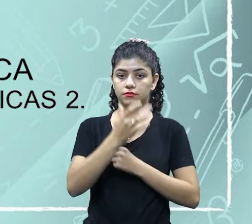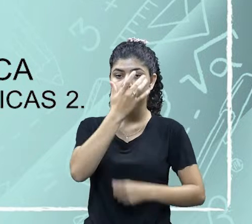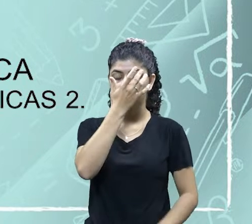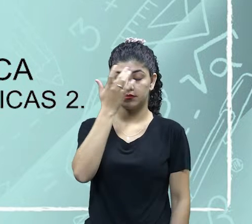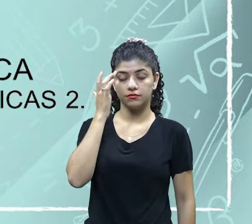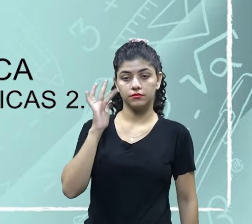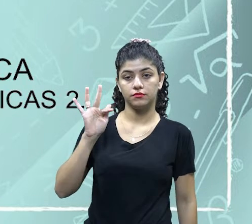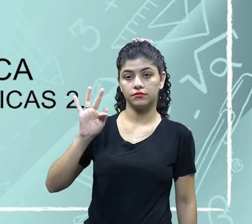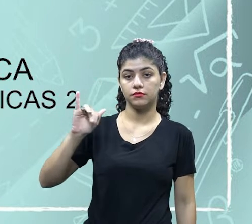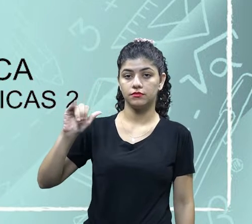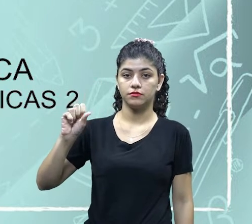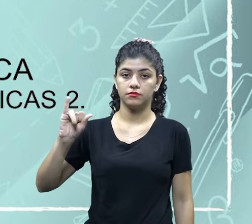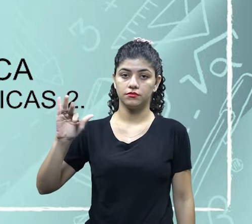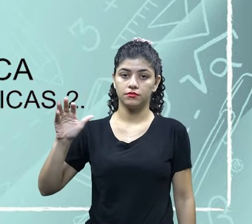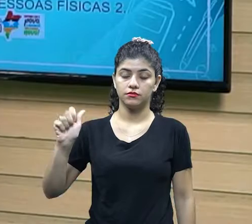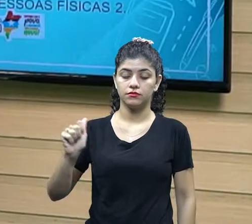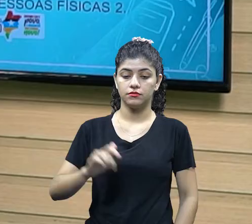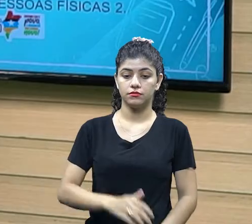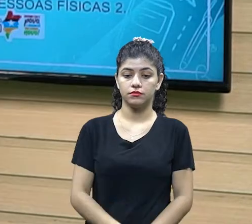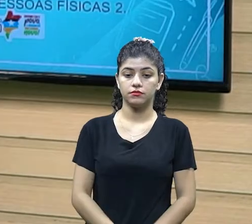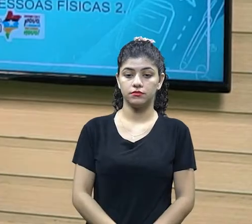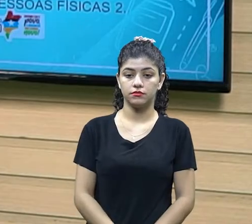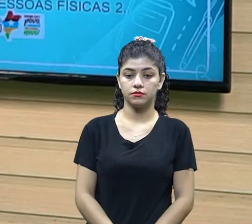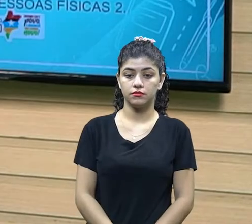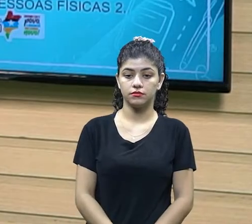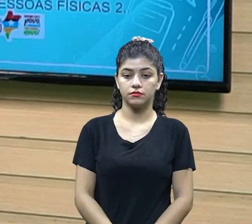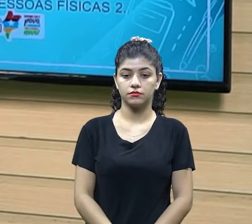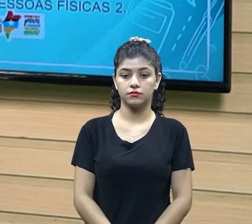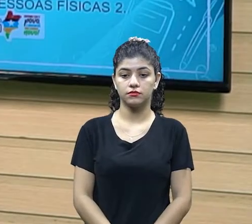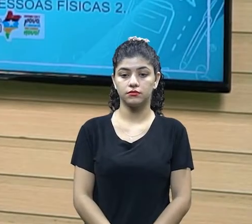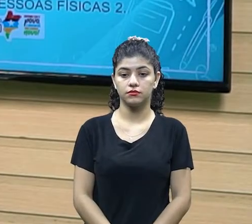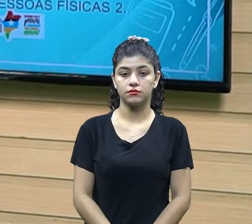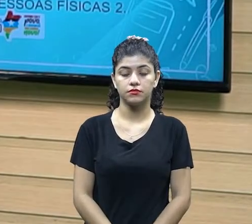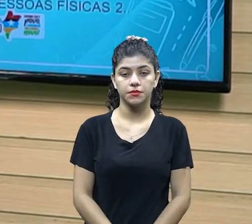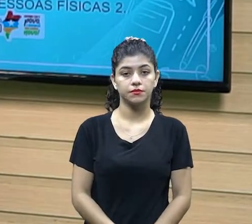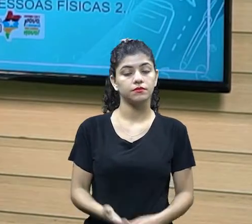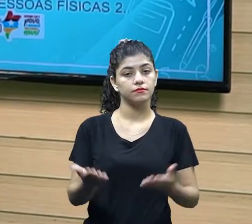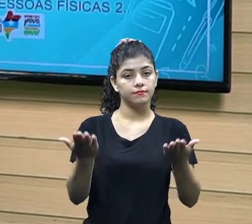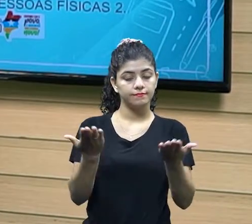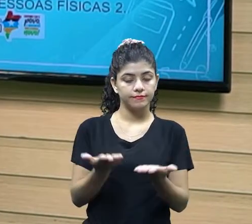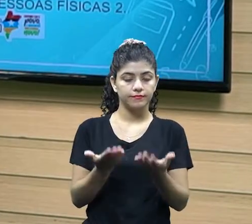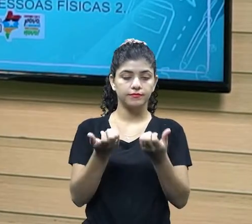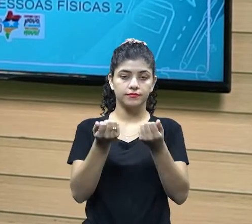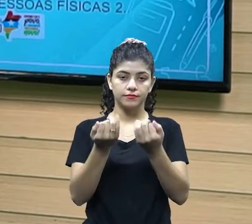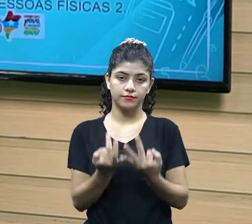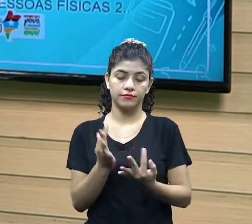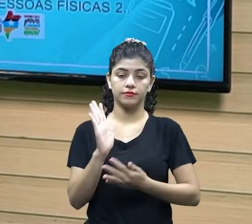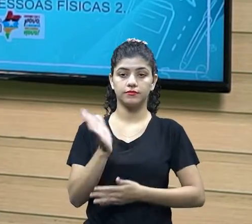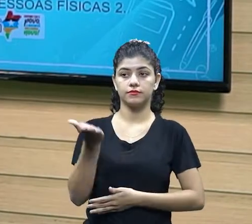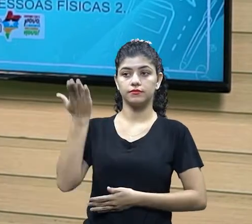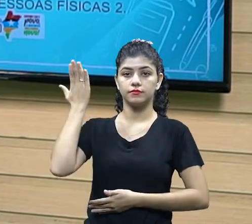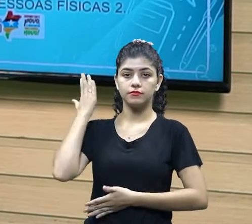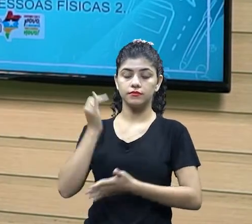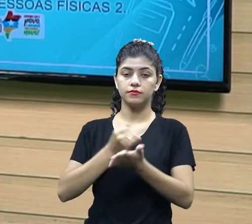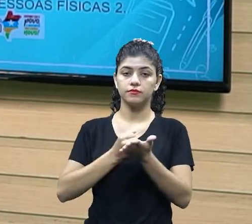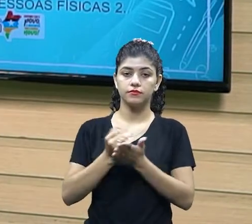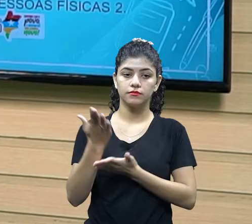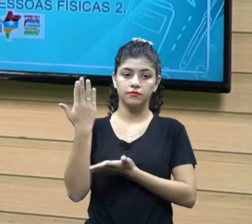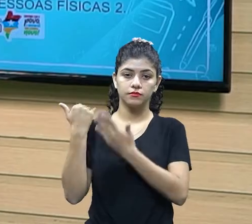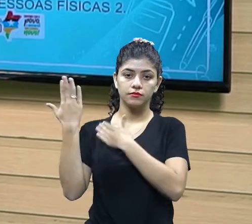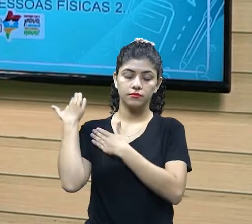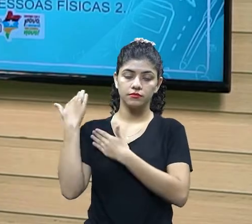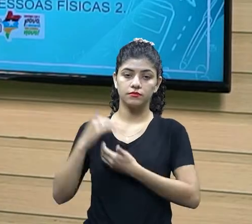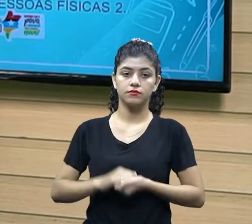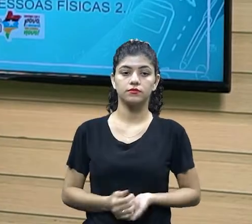Fatos Contábeis de Pessoas Físicas. Então, como eu falei na aula anterior, foi uma pequena introdução, né? Mas agora nós vamos fazer um